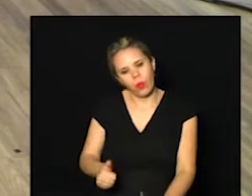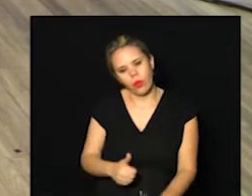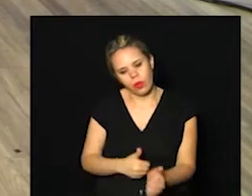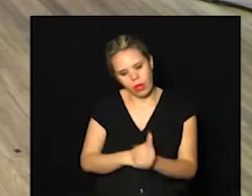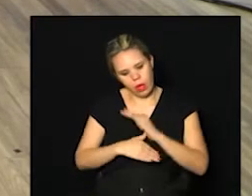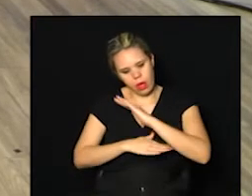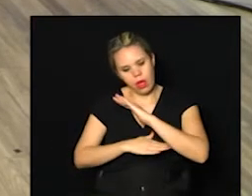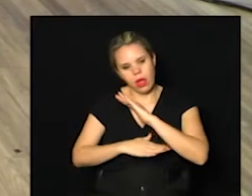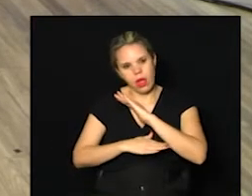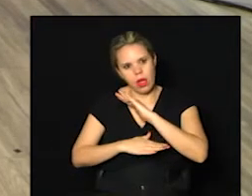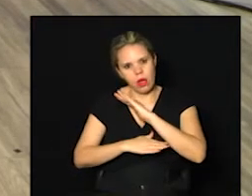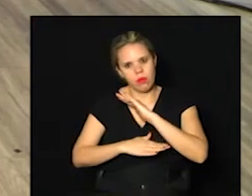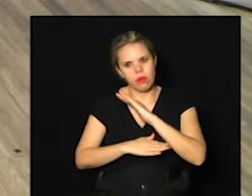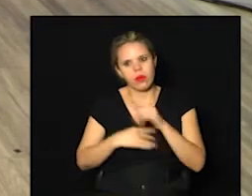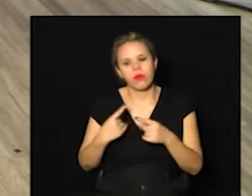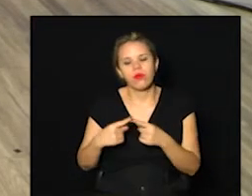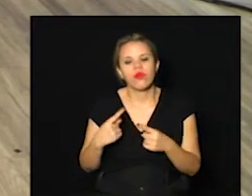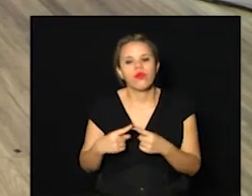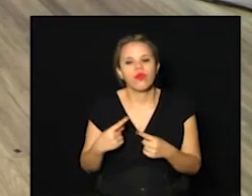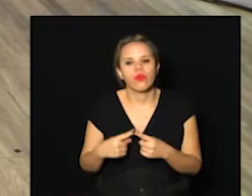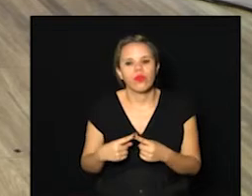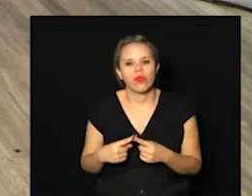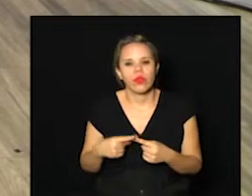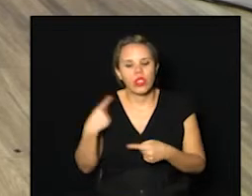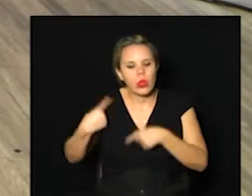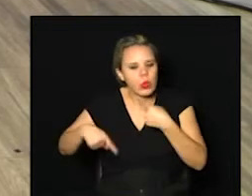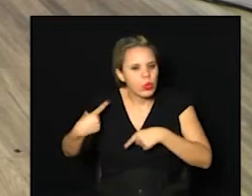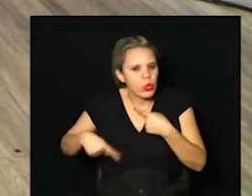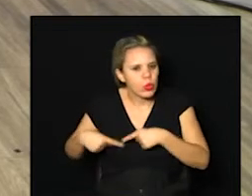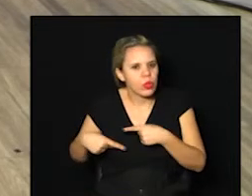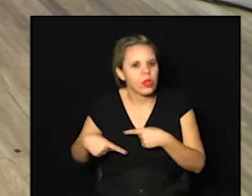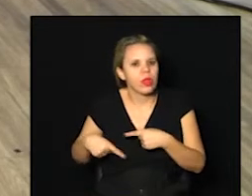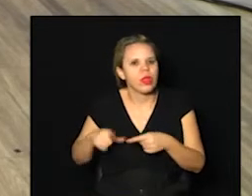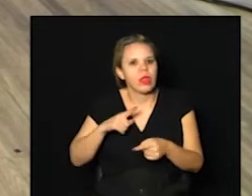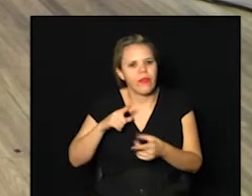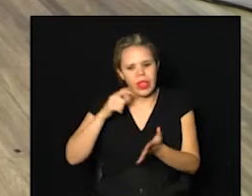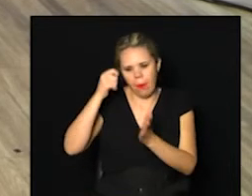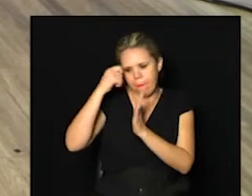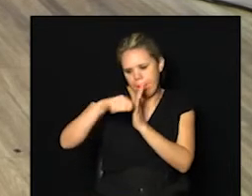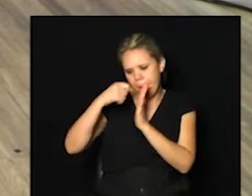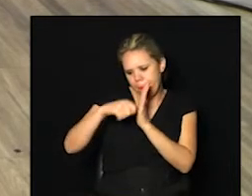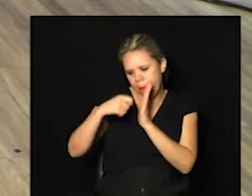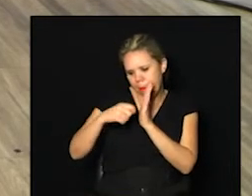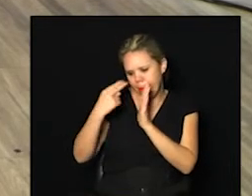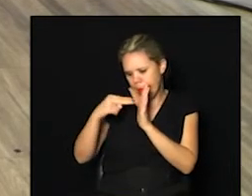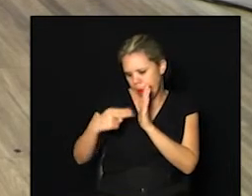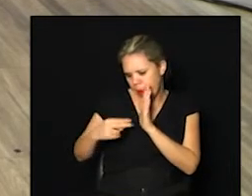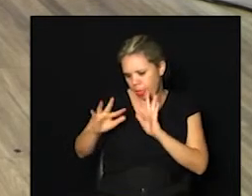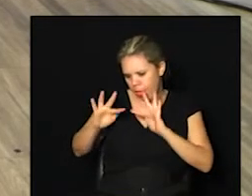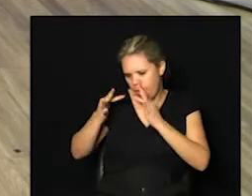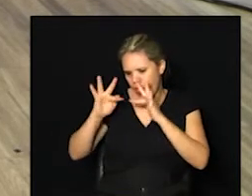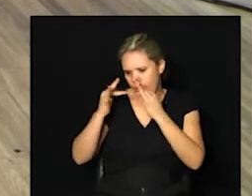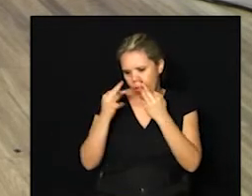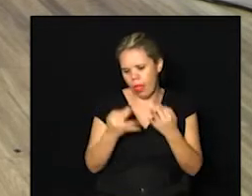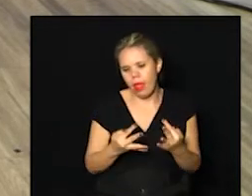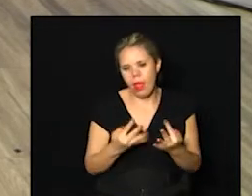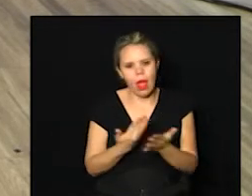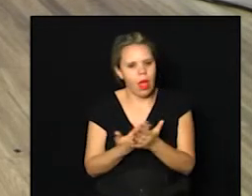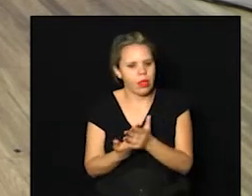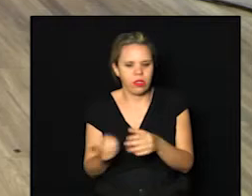Câmara, porque essa discussão, ele recebeu até abaixo-assinado dos pais pedindo que as aulas não